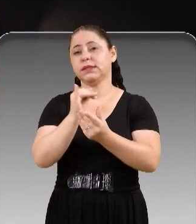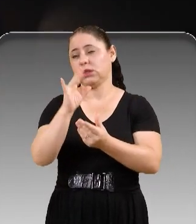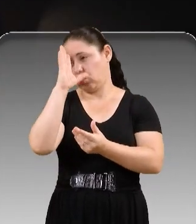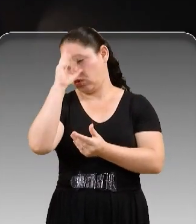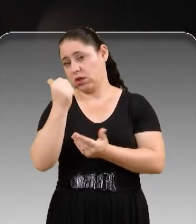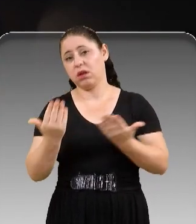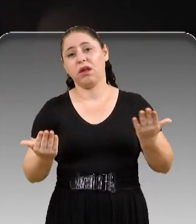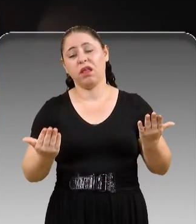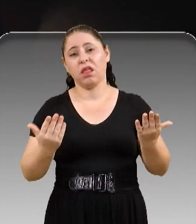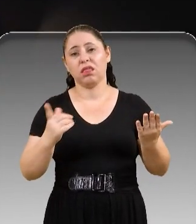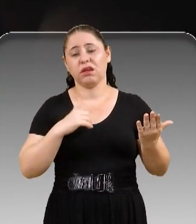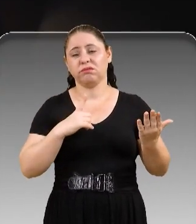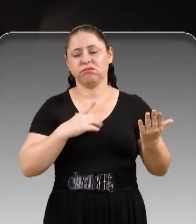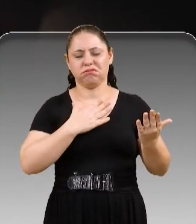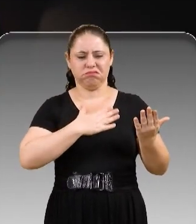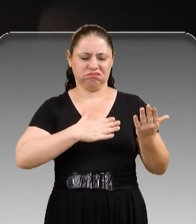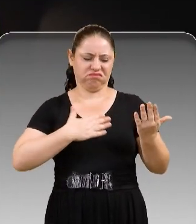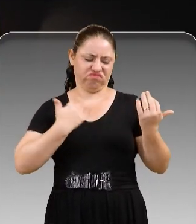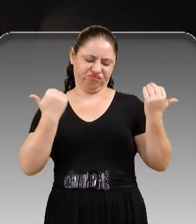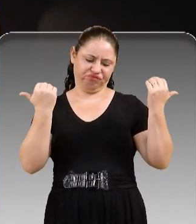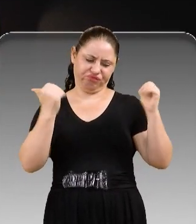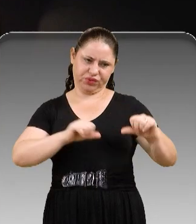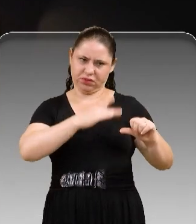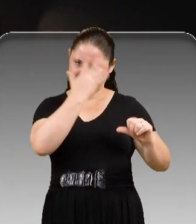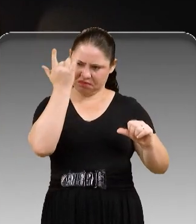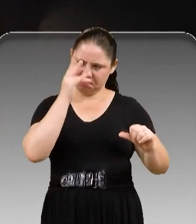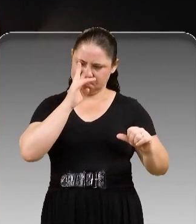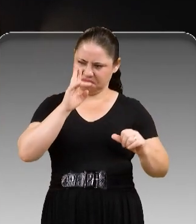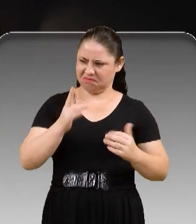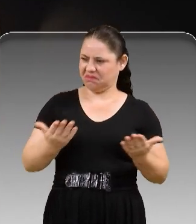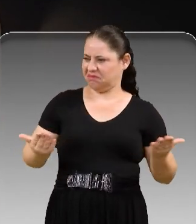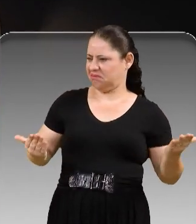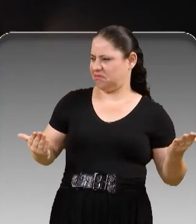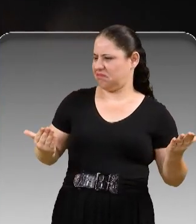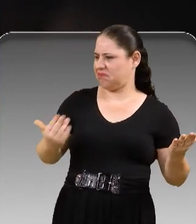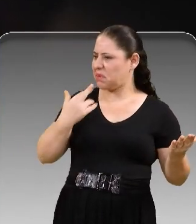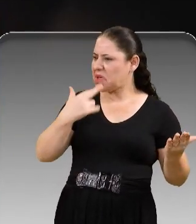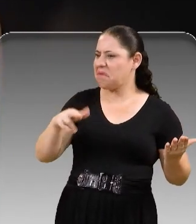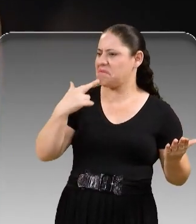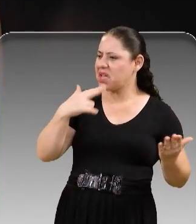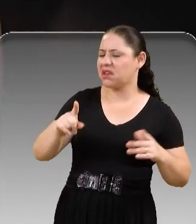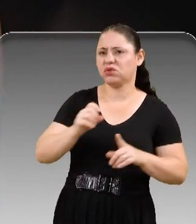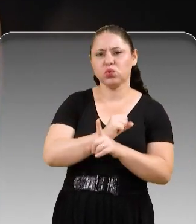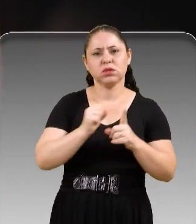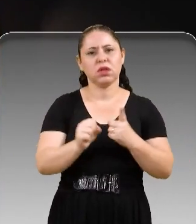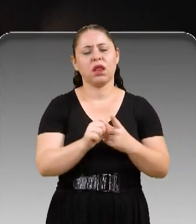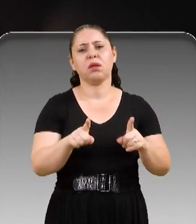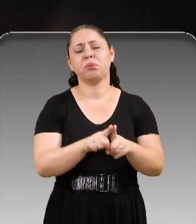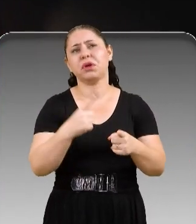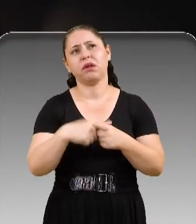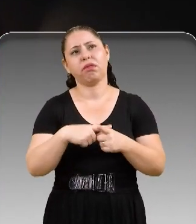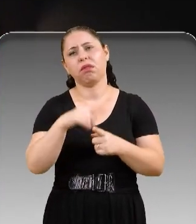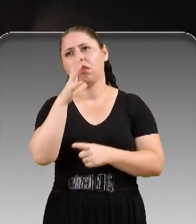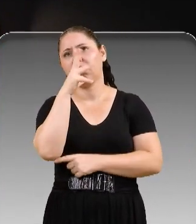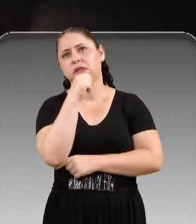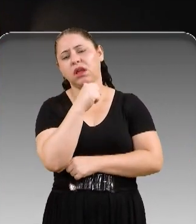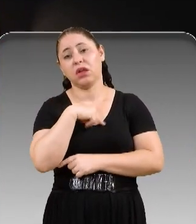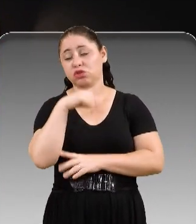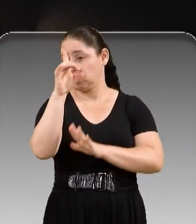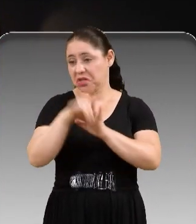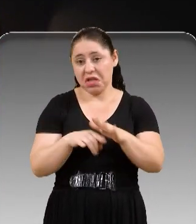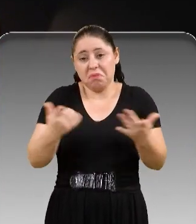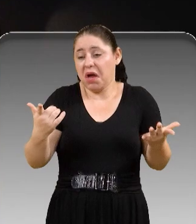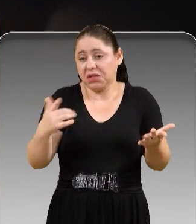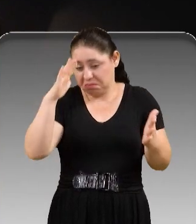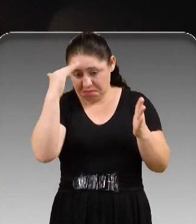toda, se não decidida, gera insatisfação no cidadão e gera insatisfação social, porque eu